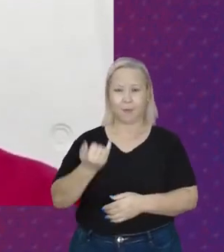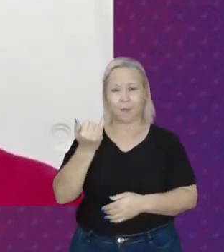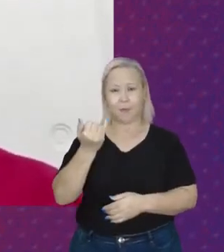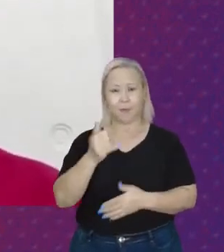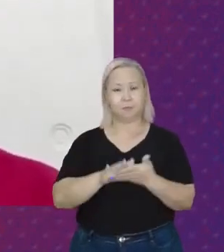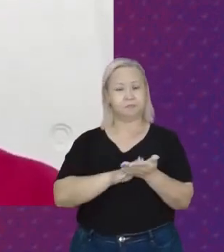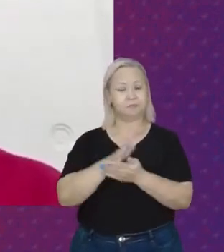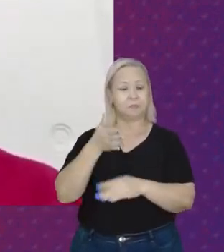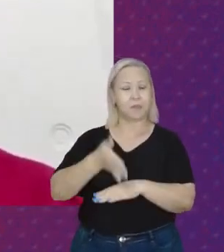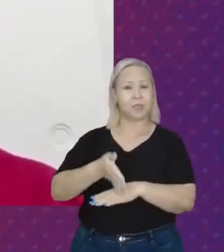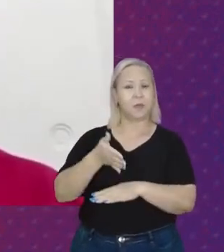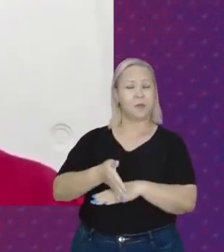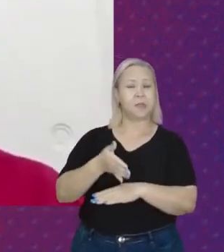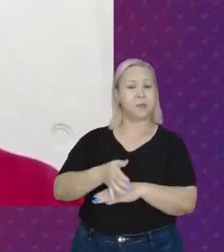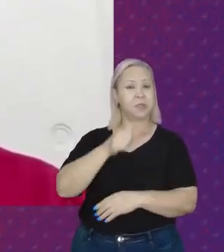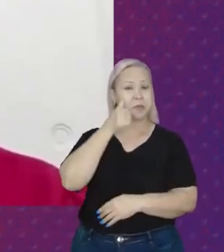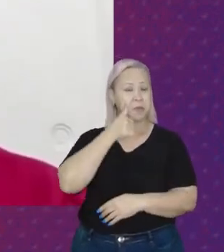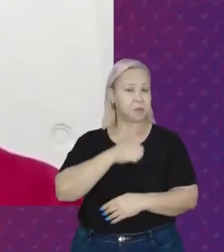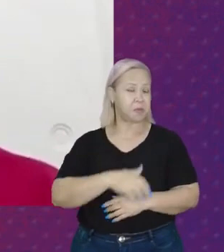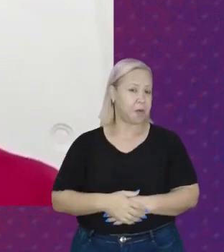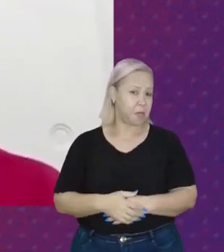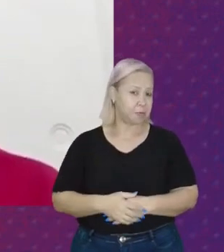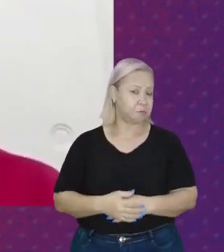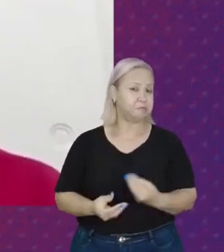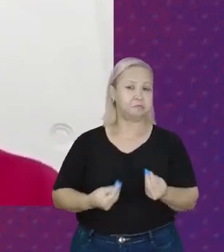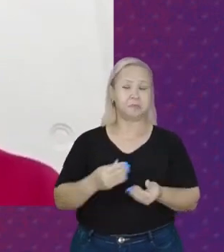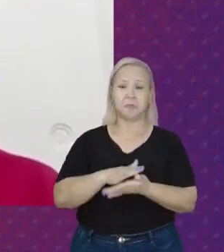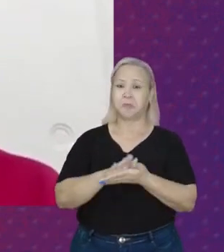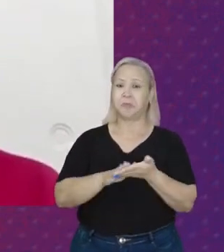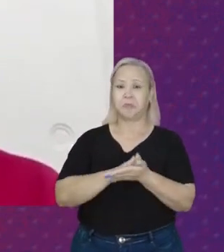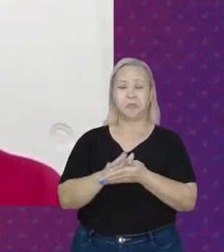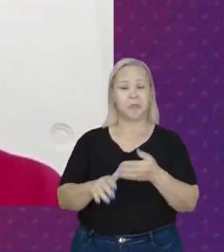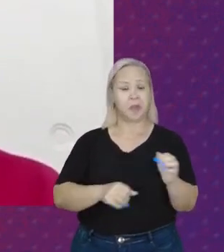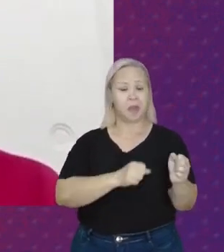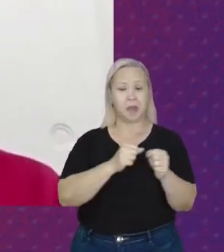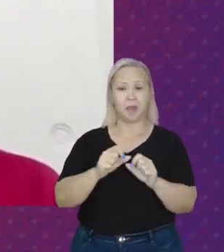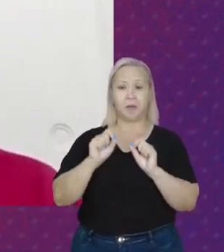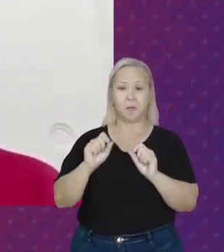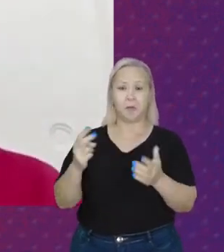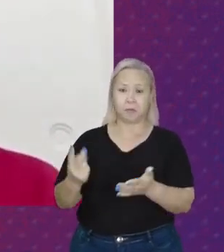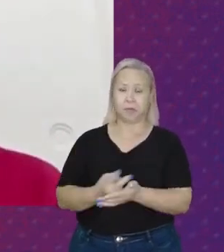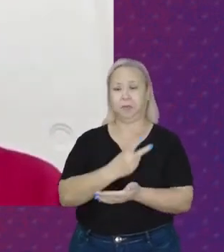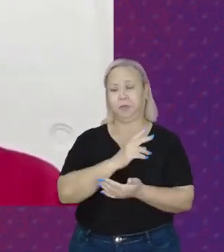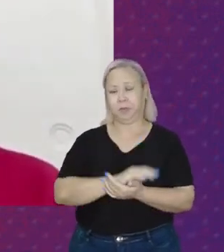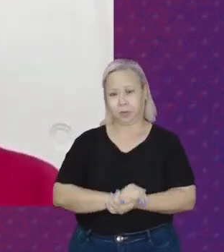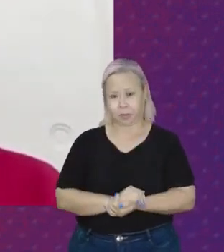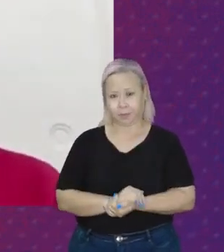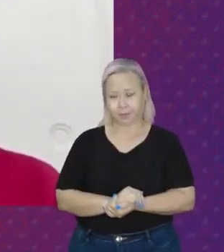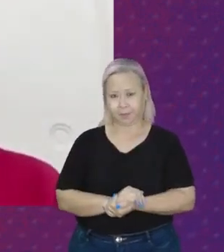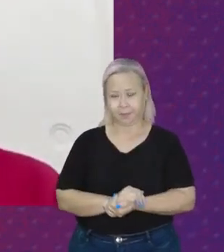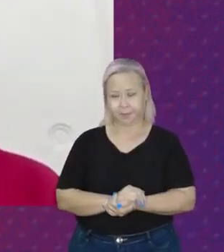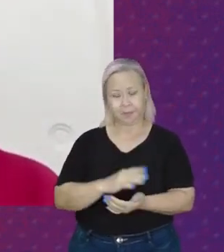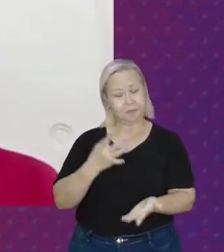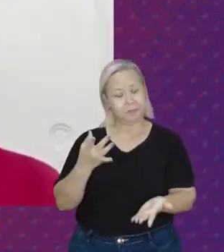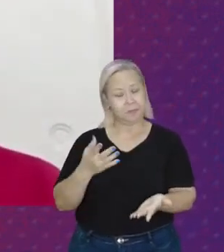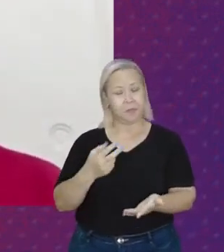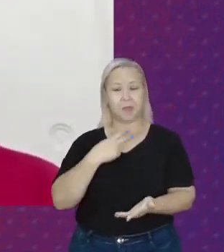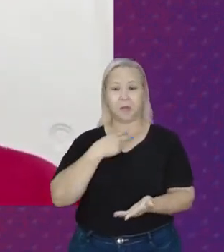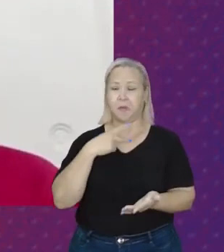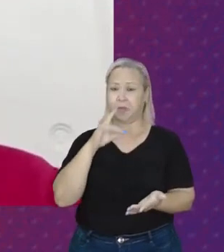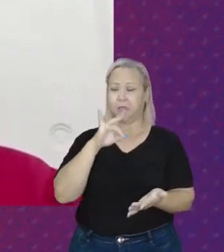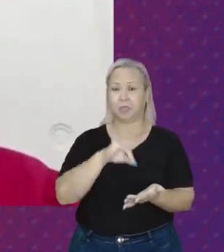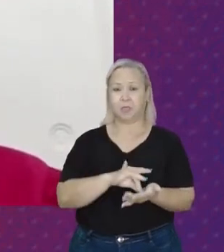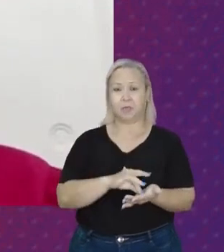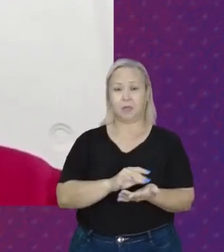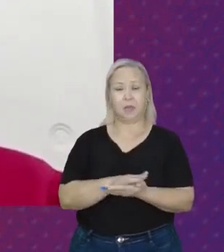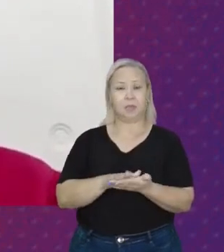a participação das mulheres, nada disso pode ser efetivado. Porque, para nós,